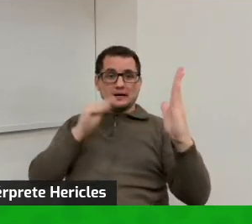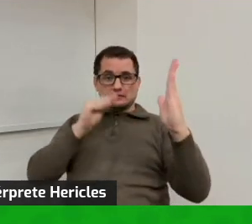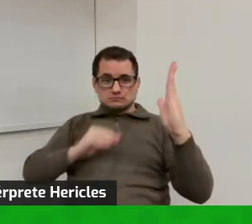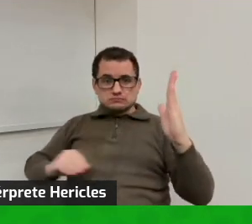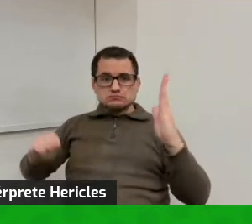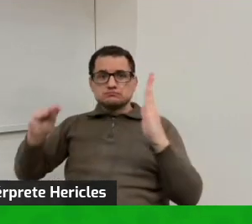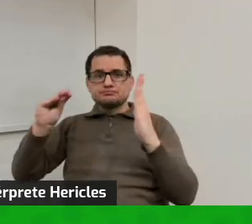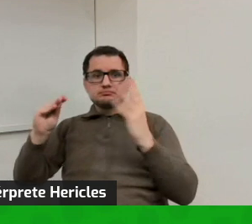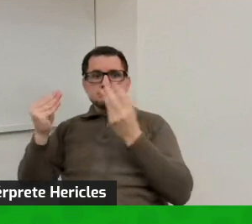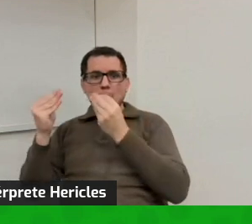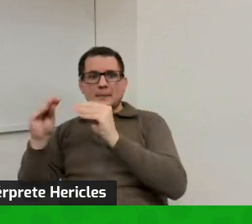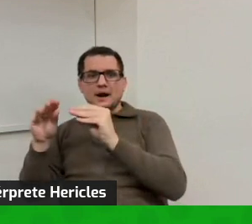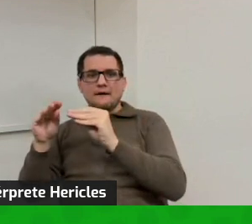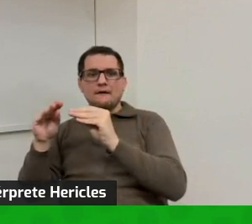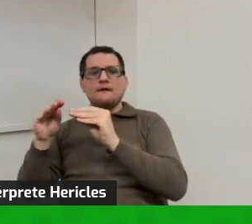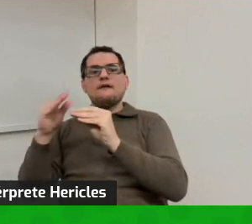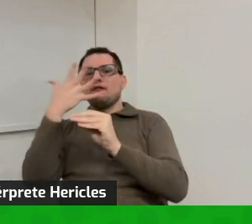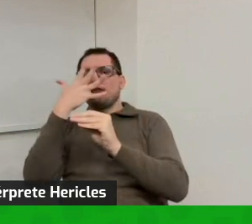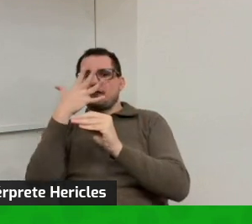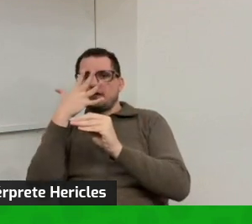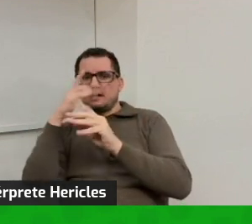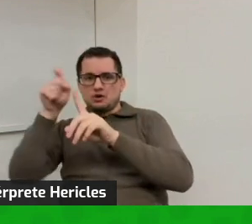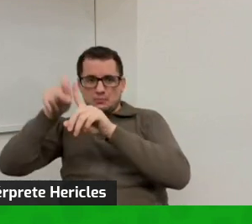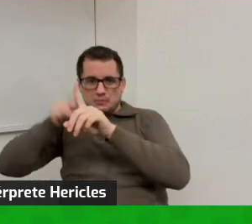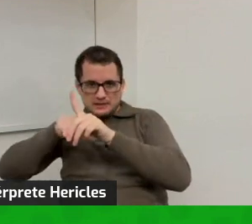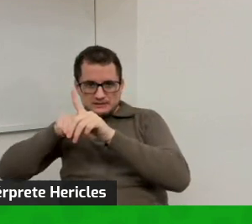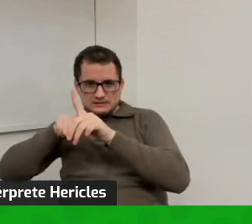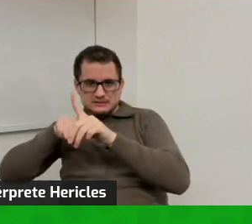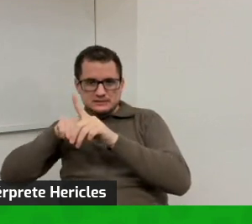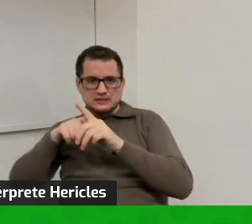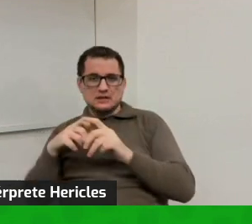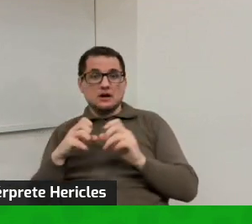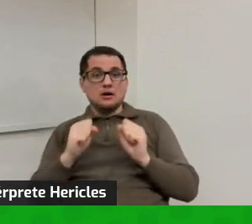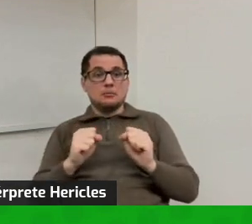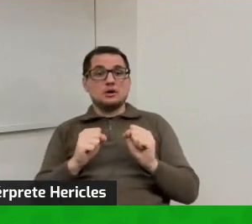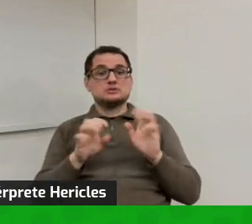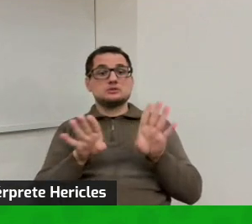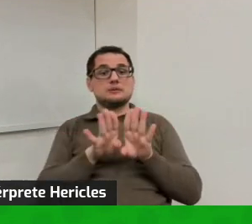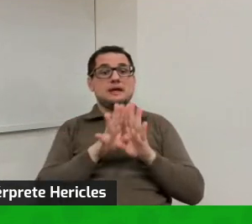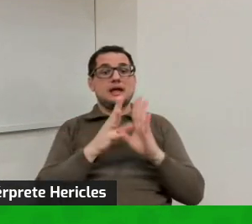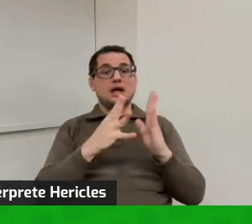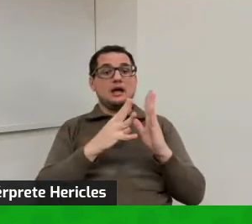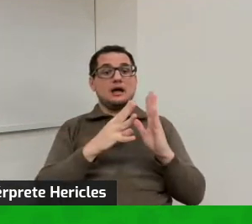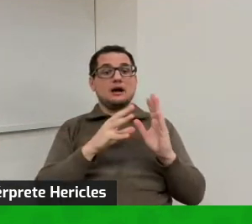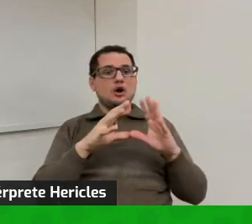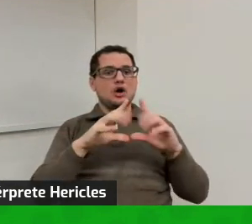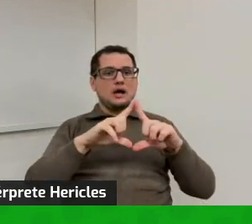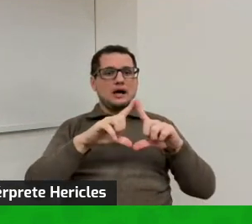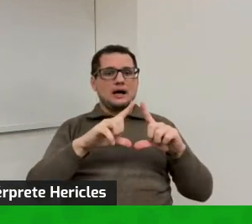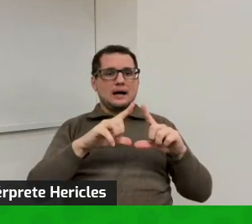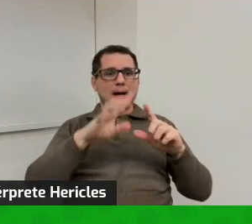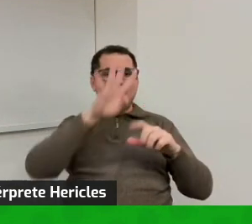eu quiser, eu posso copiar a própria guia por completo.